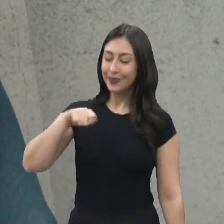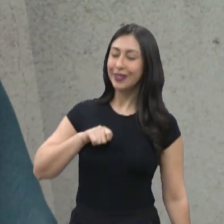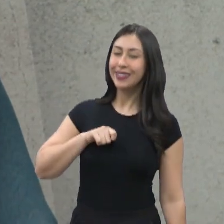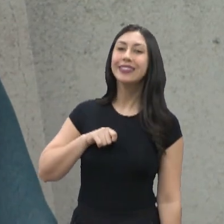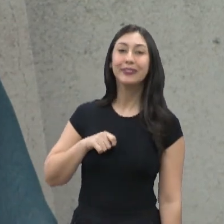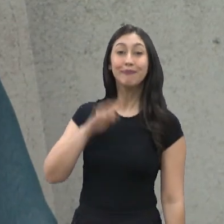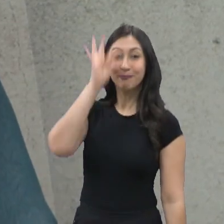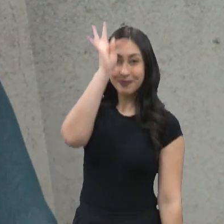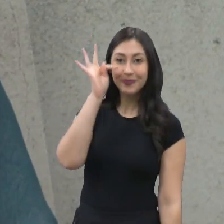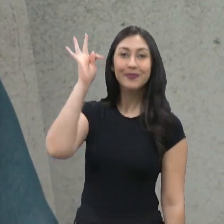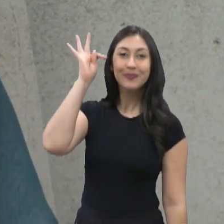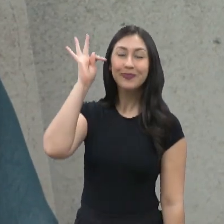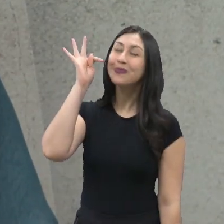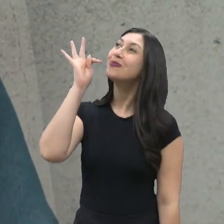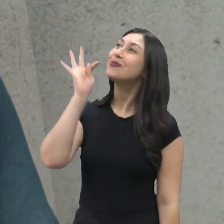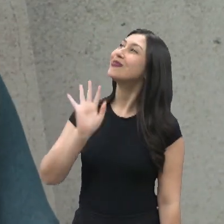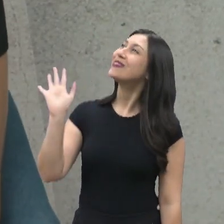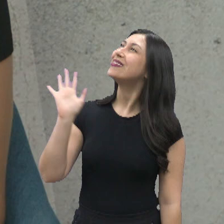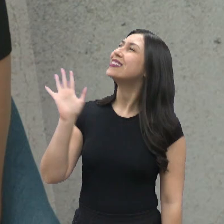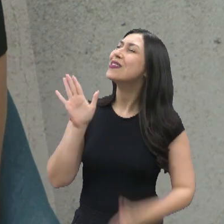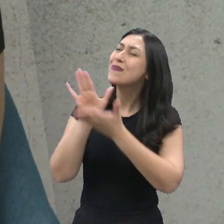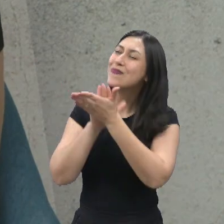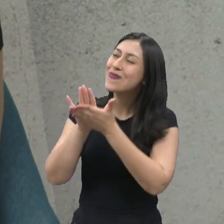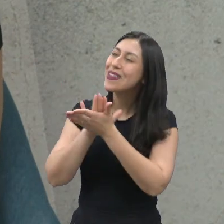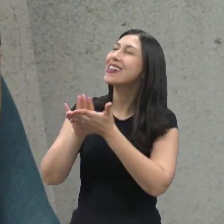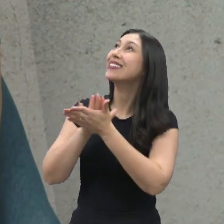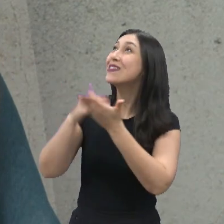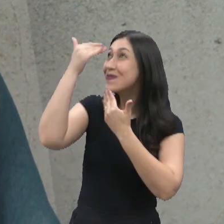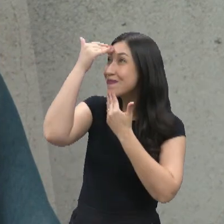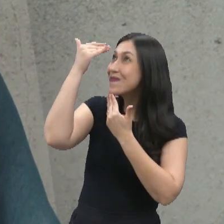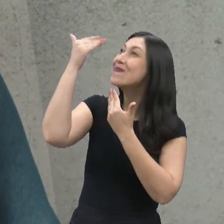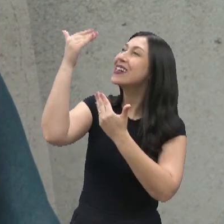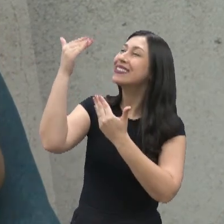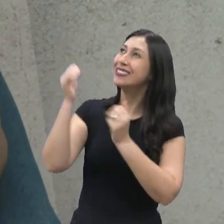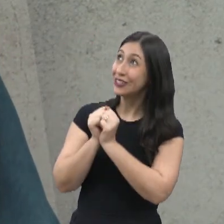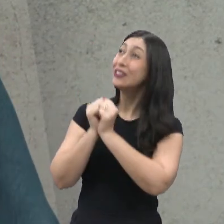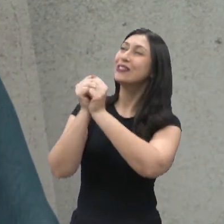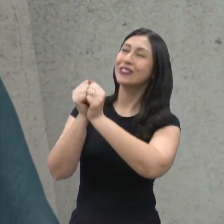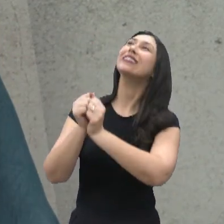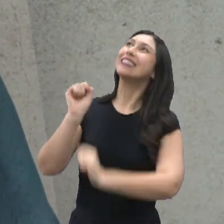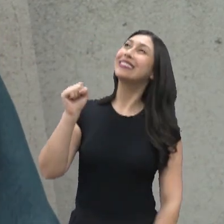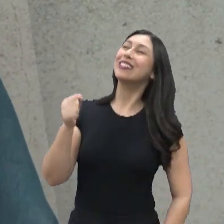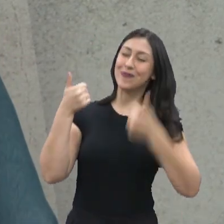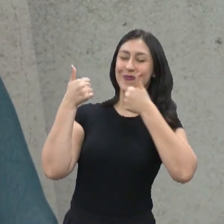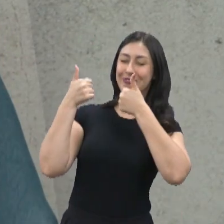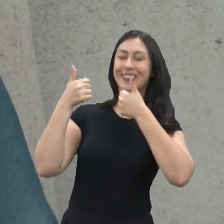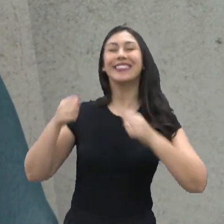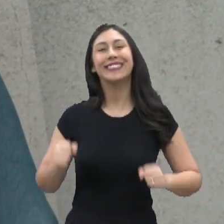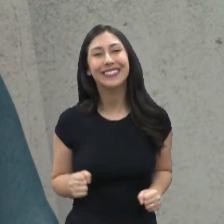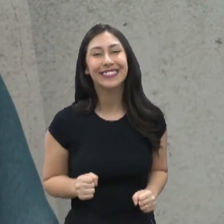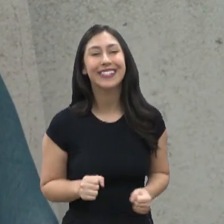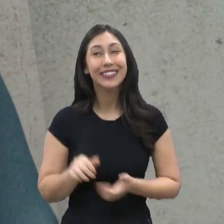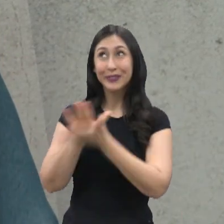Libras, Tamires Caetano. Tamires, muito bem-vinda ao Estação Mercado, viu? Seja muito bem-vinda, vamos juntos nessa? Então, beleza, obrigada,